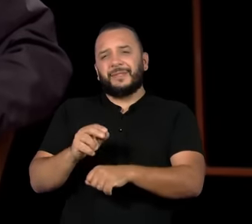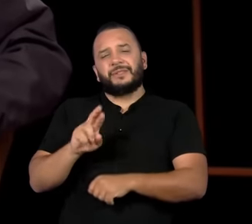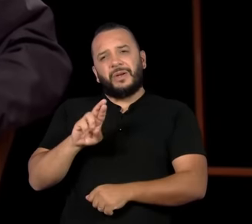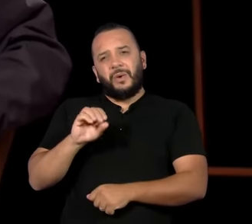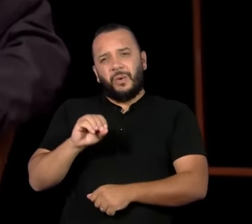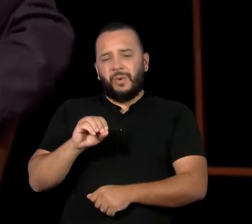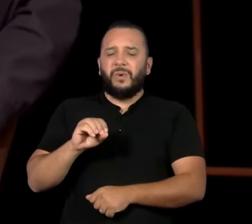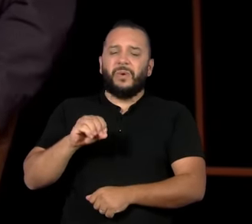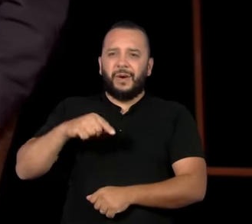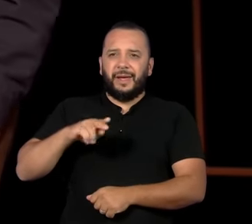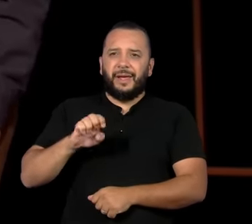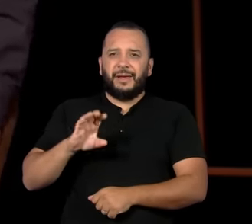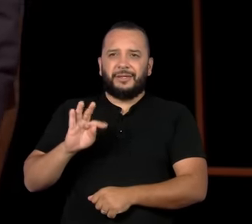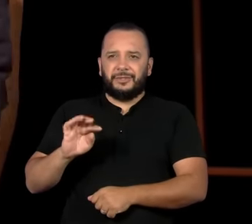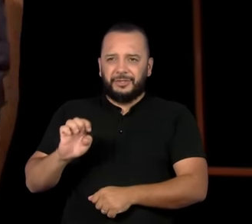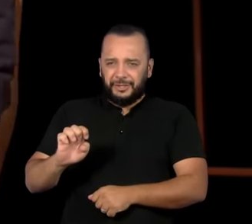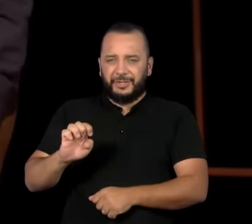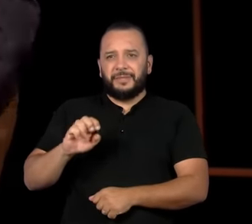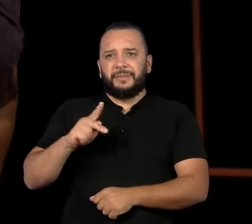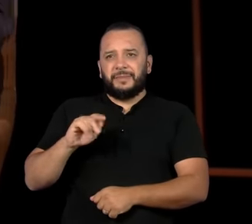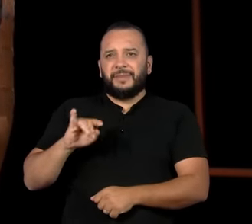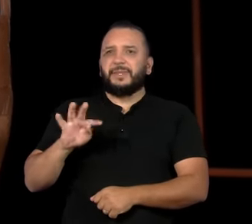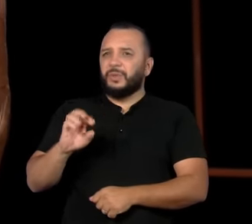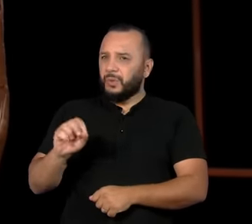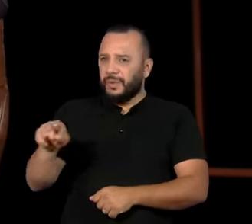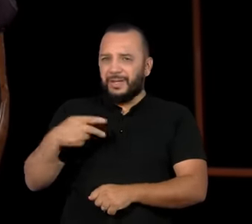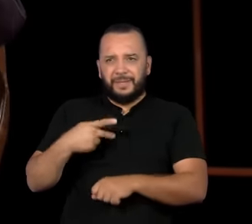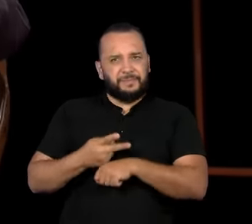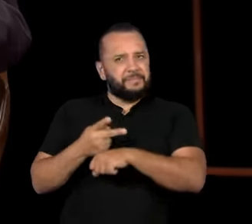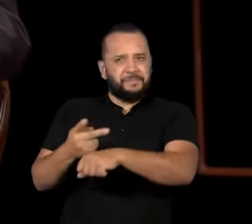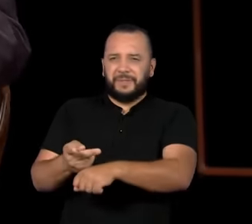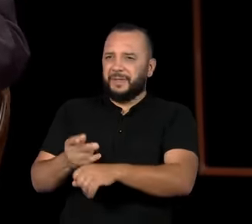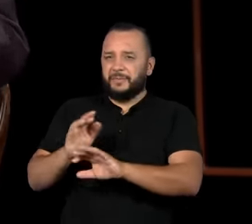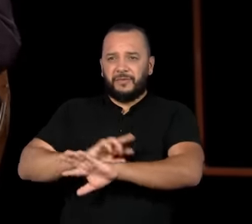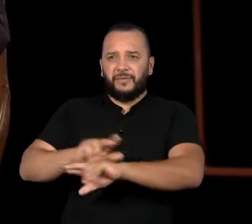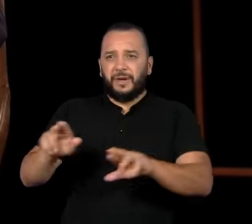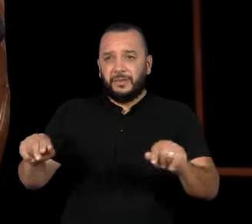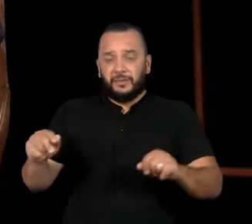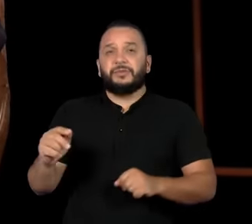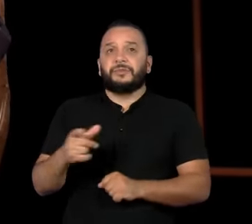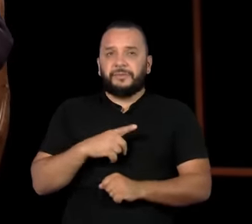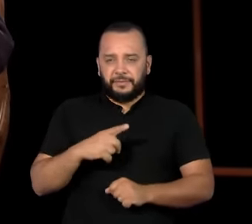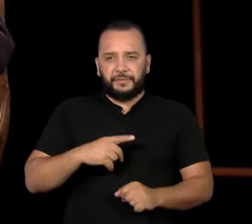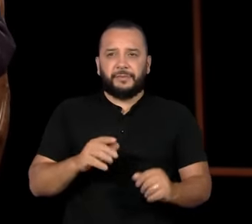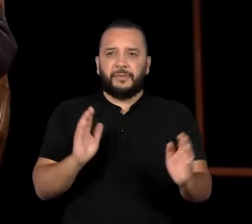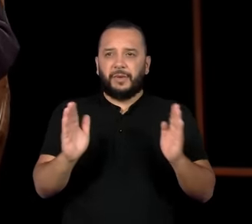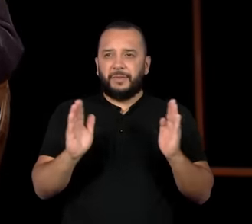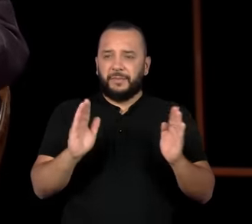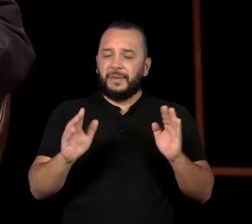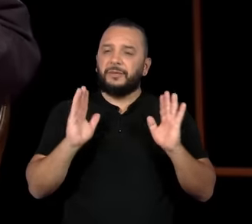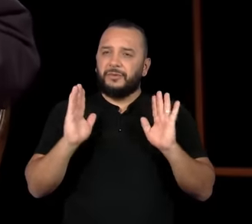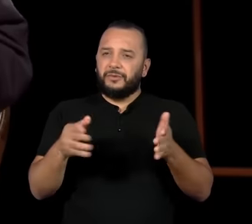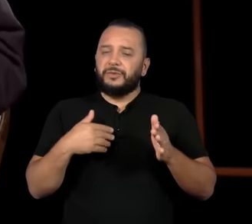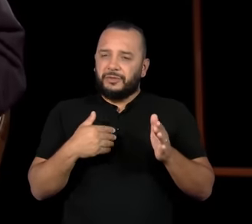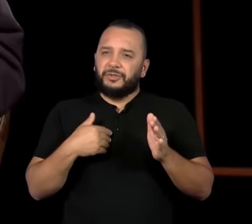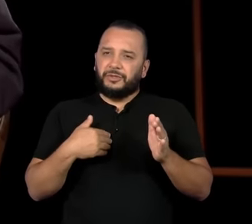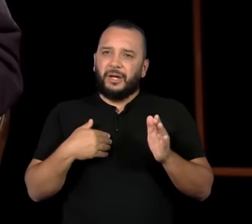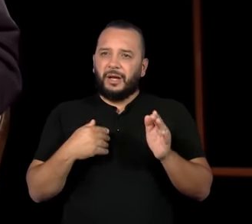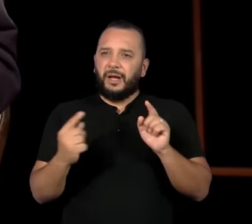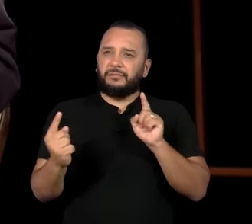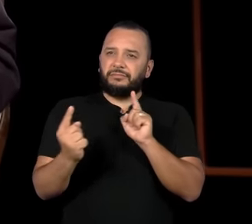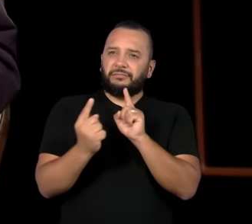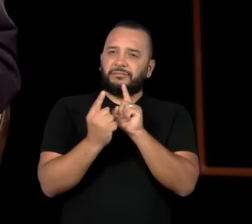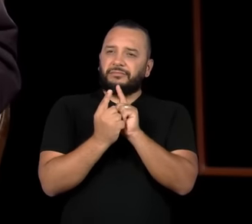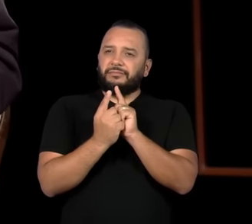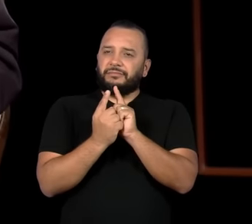esse Salatiel Coelho. Então, nós estávamos fazendo uma cena de novela, uma cena romântica, por exemplo. Daqui a pouco você